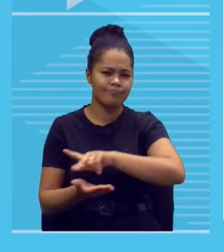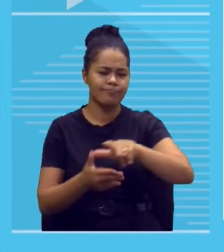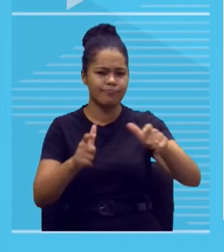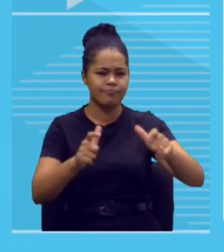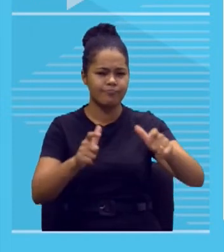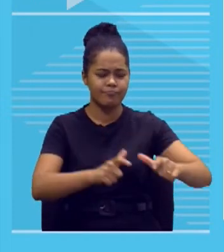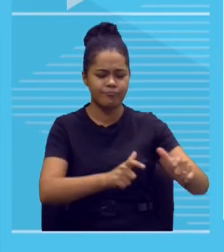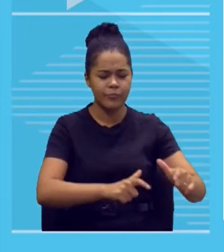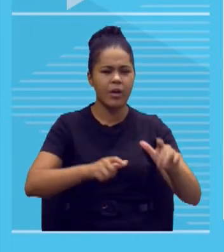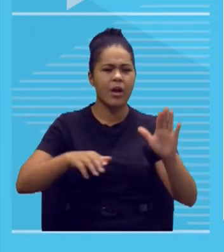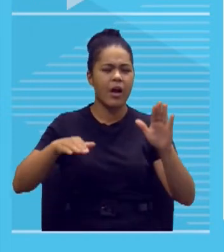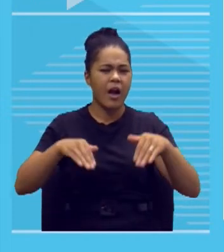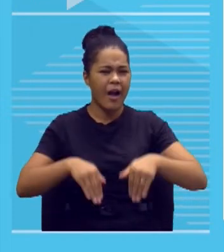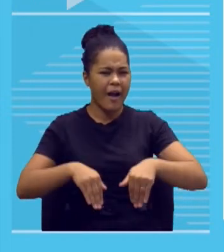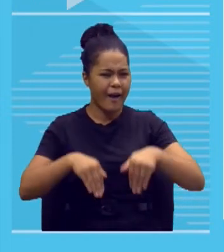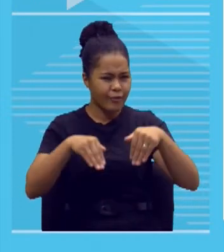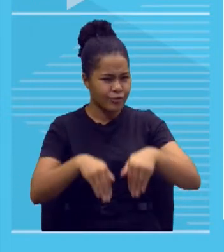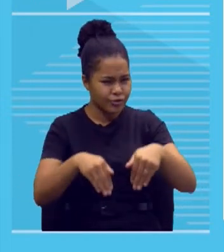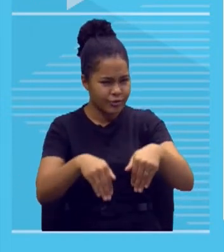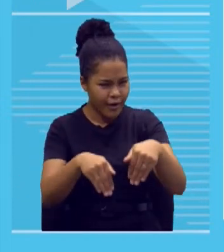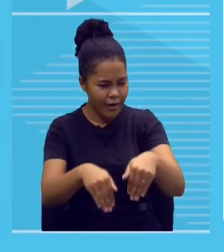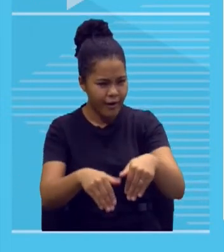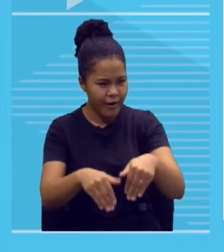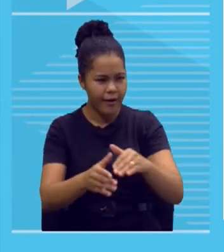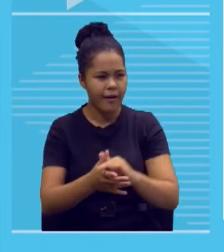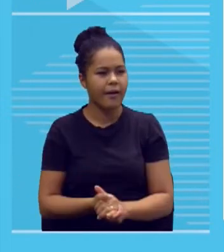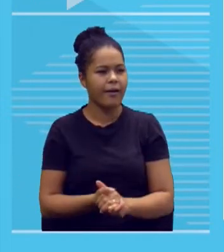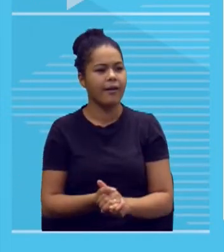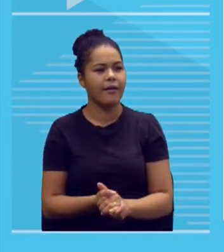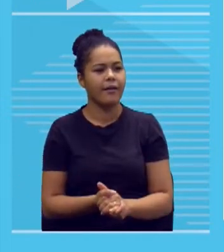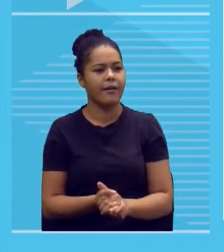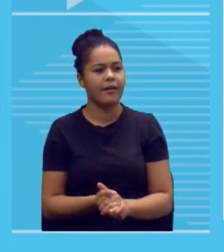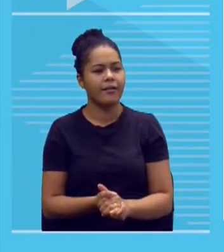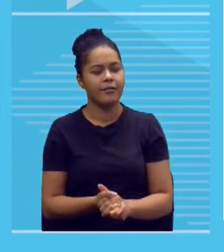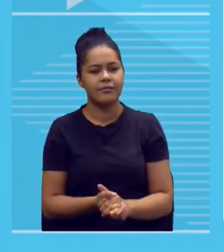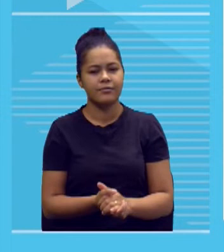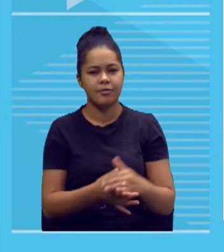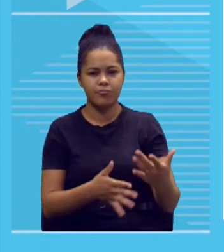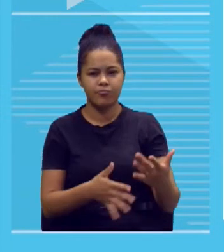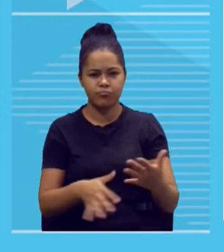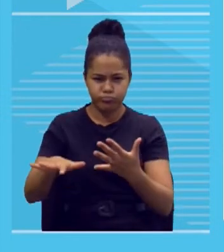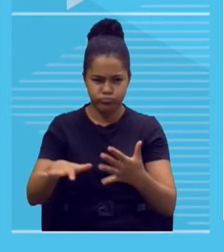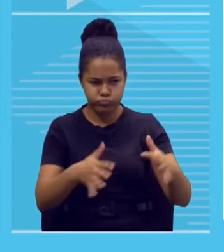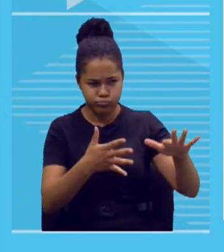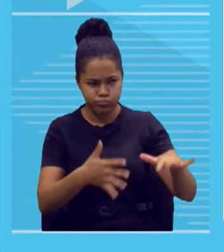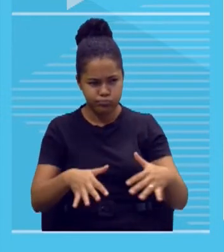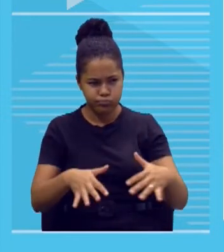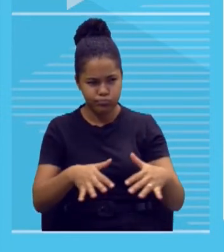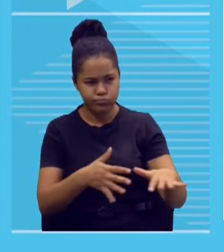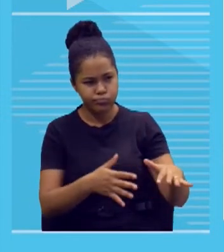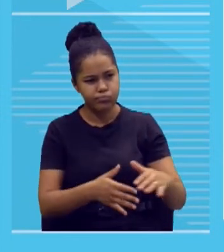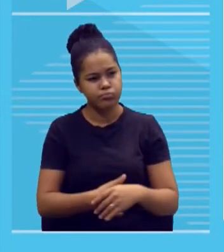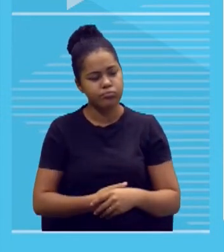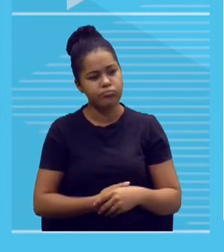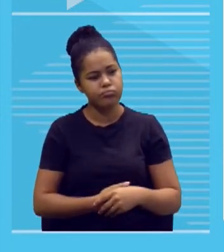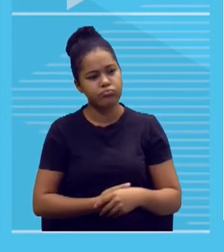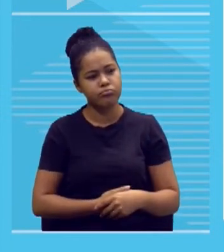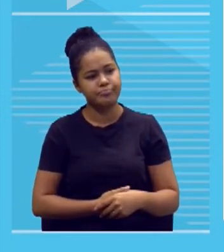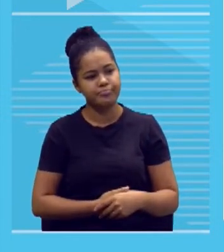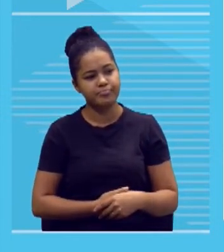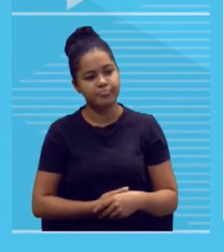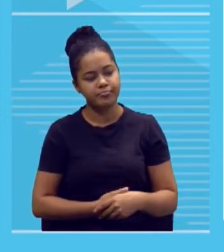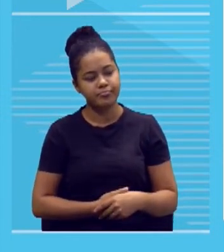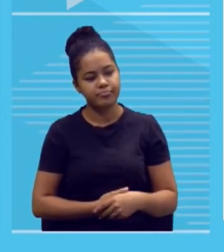o molde Oceano Índico já né o Atlântico de copas principalmente né